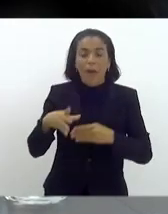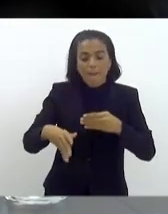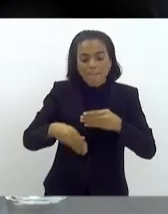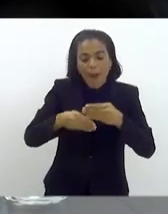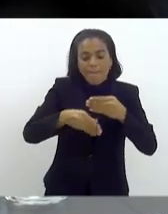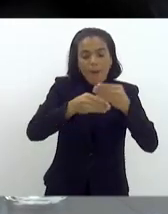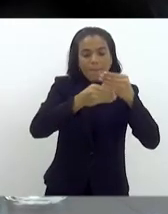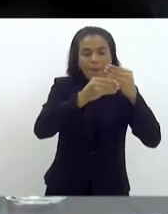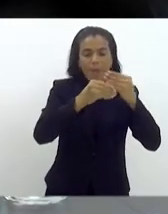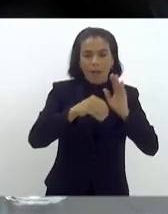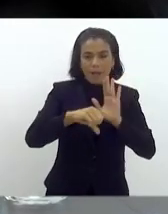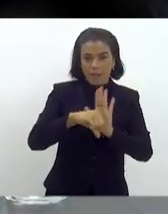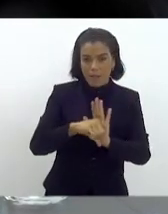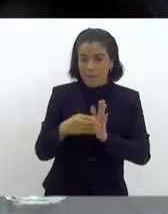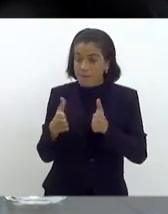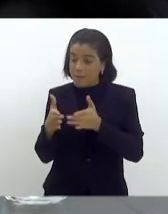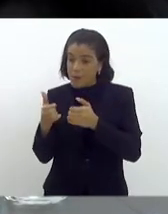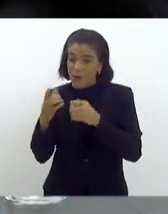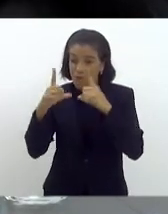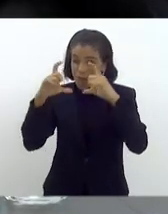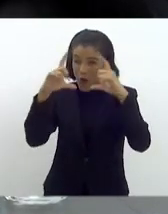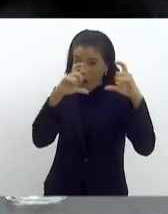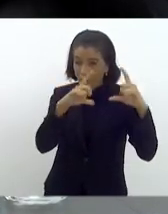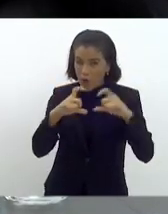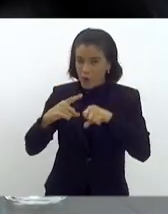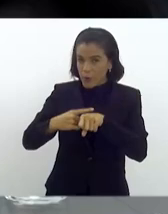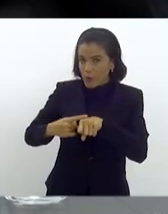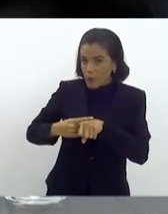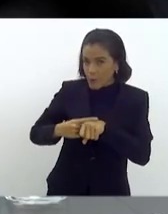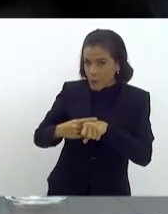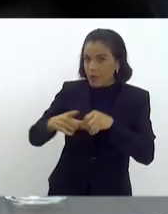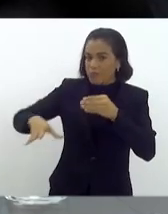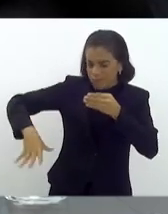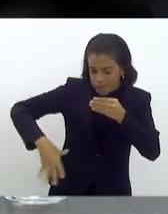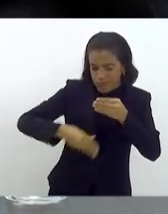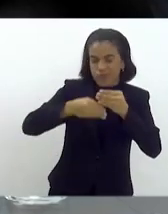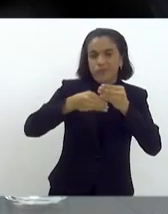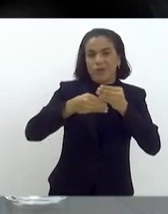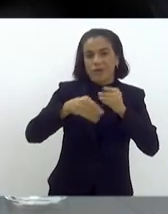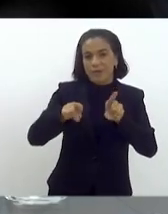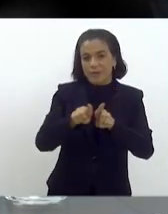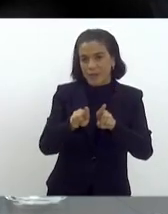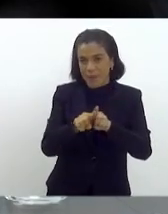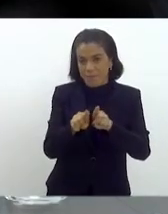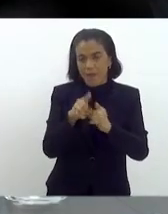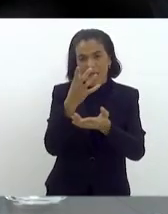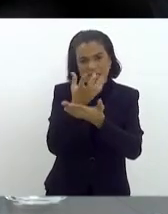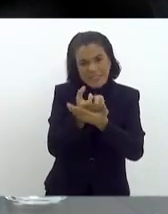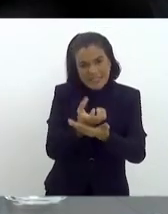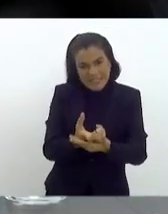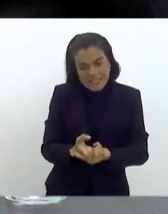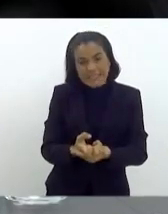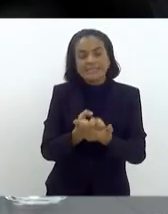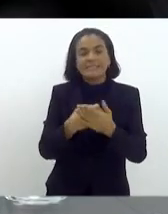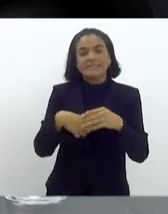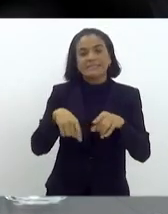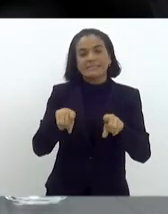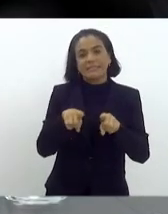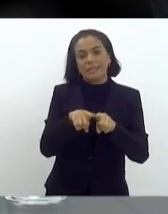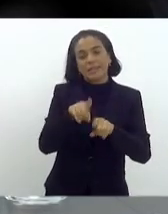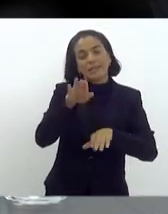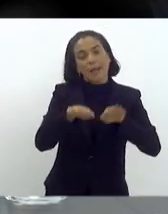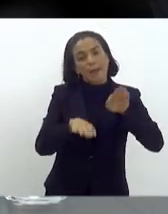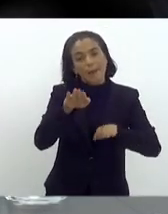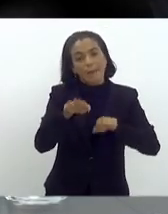então pediu uma foto nudes a gente já coloca lá né o armazenamento o registro né dependendo do que a gente foi